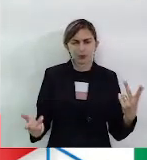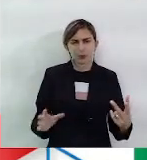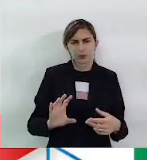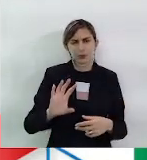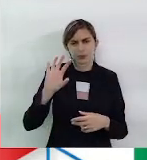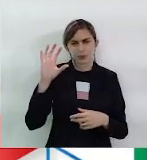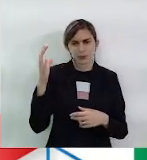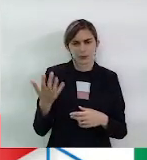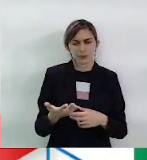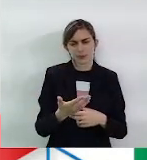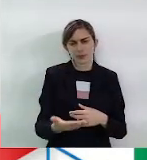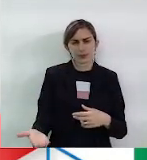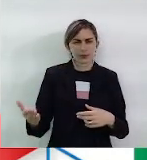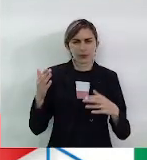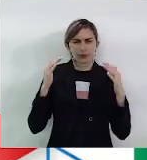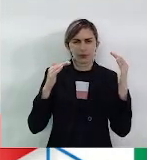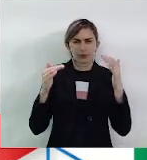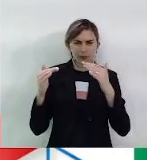acontece com quem é